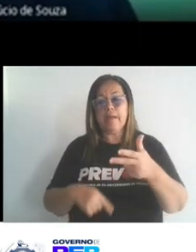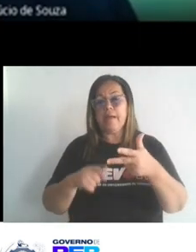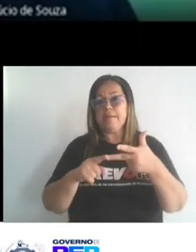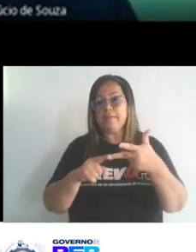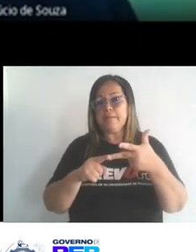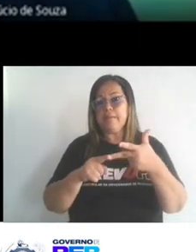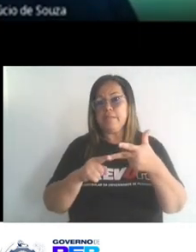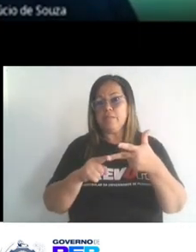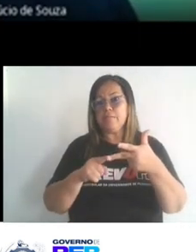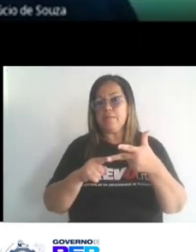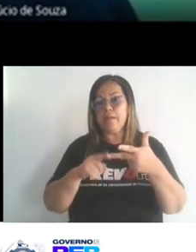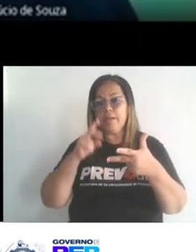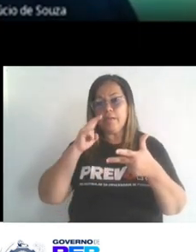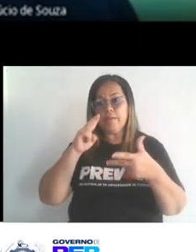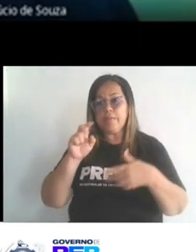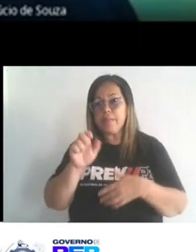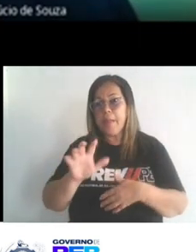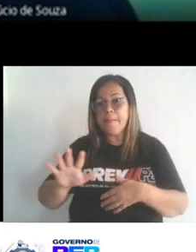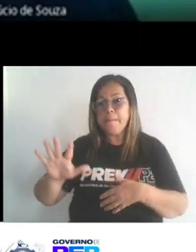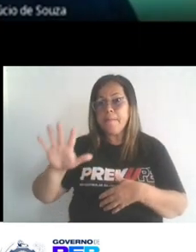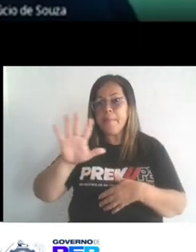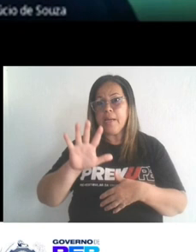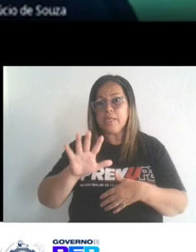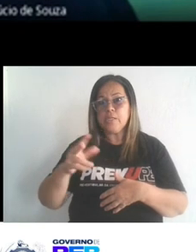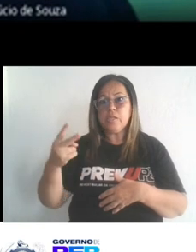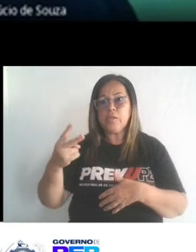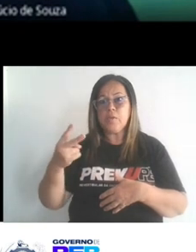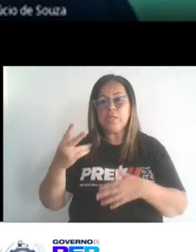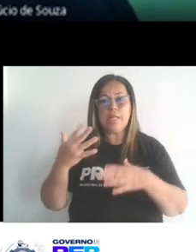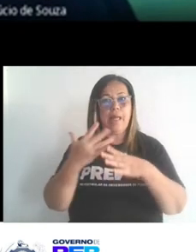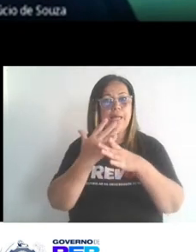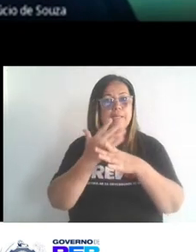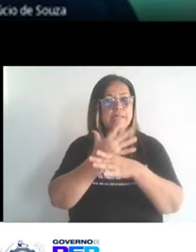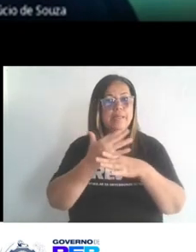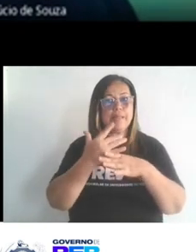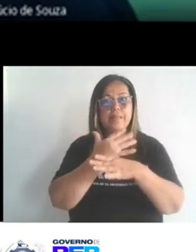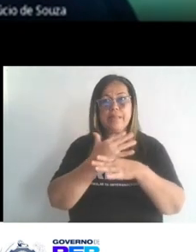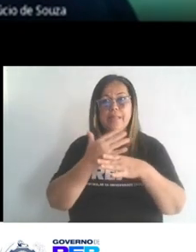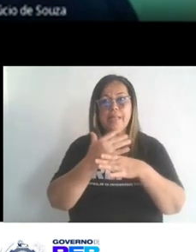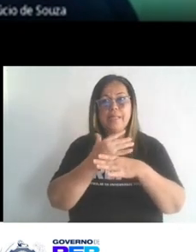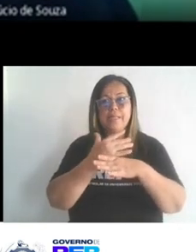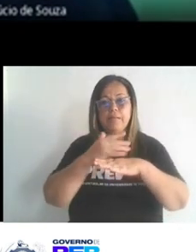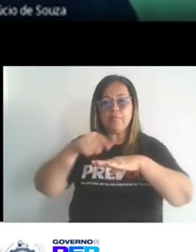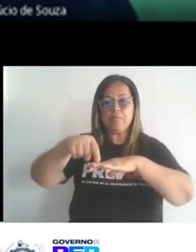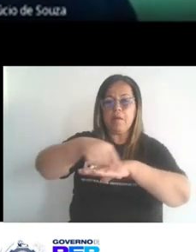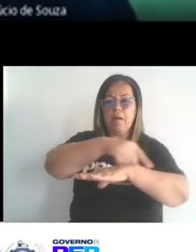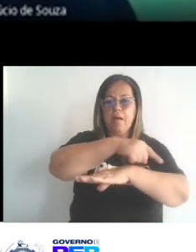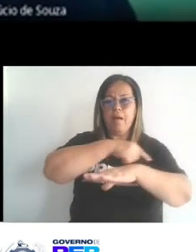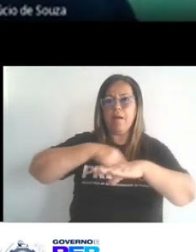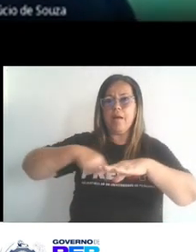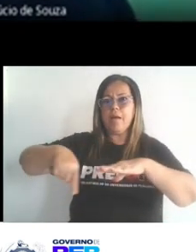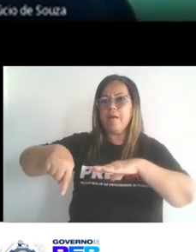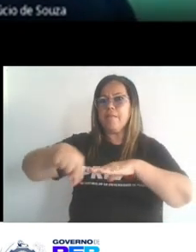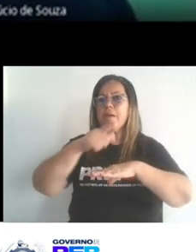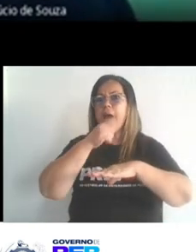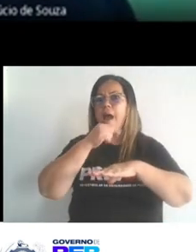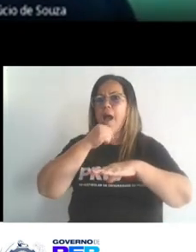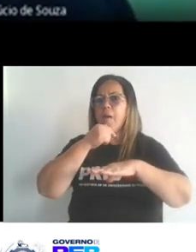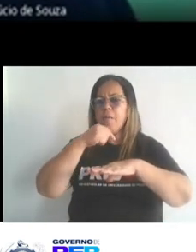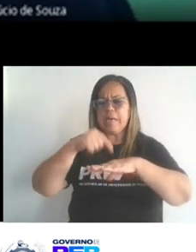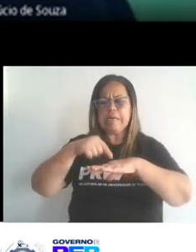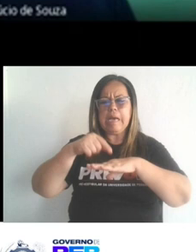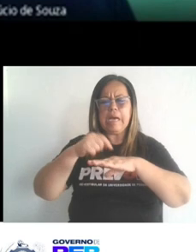planta imagem 2 a cidade asteca está cercada de água e por isso suas construções